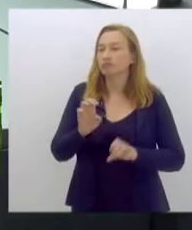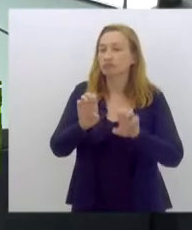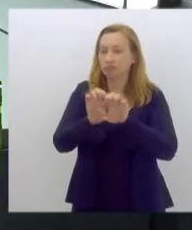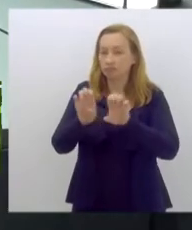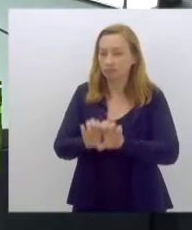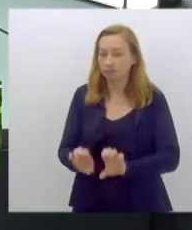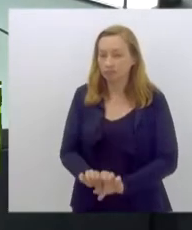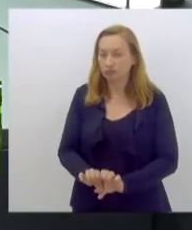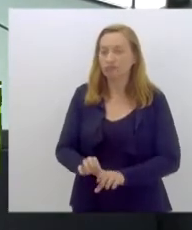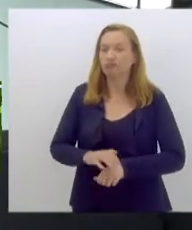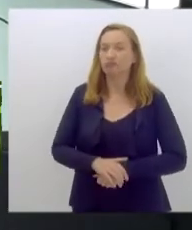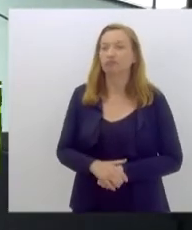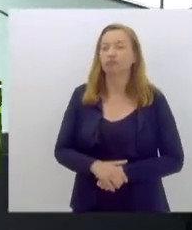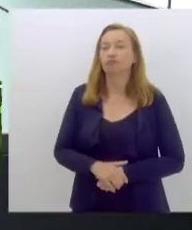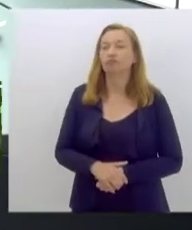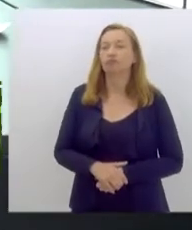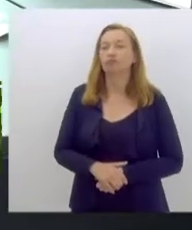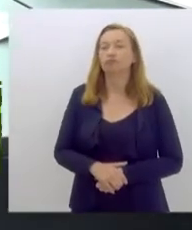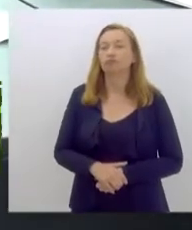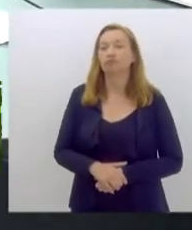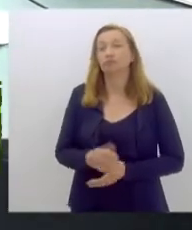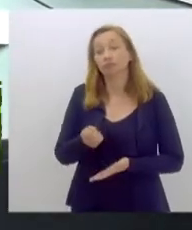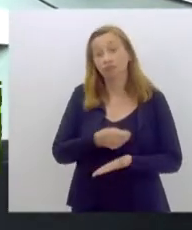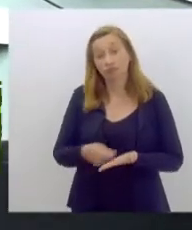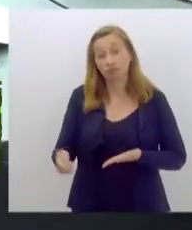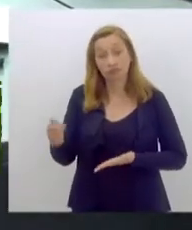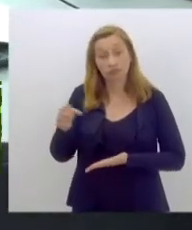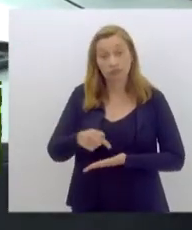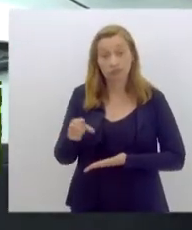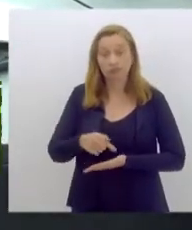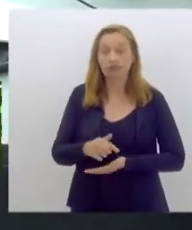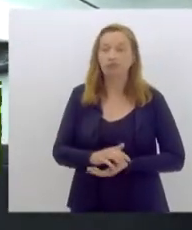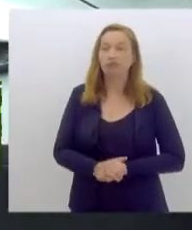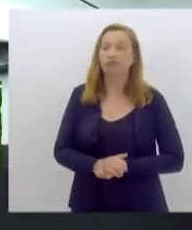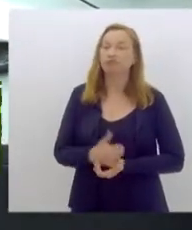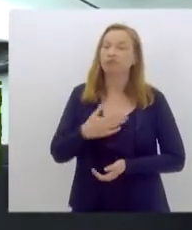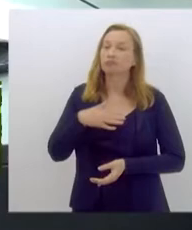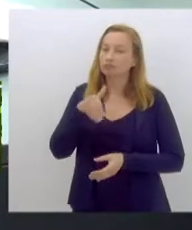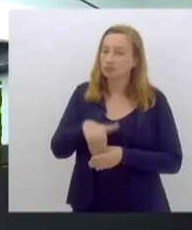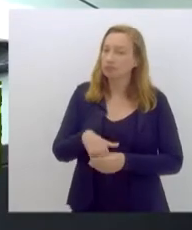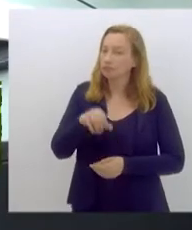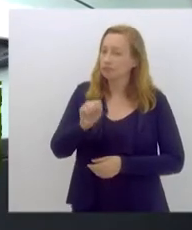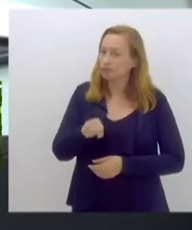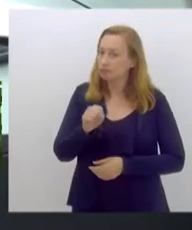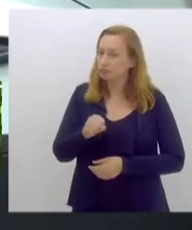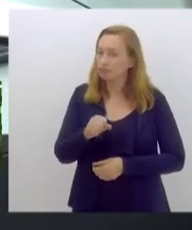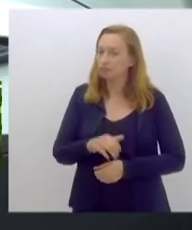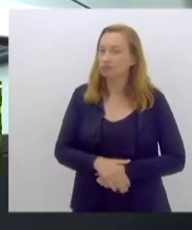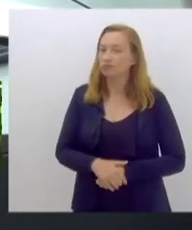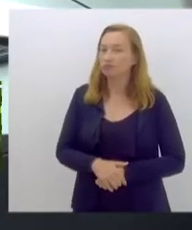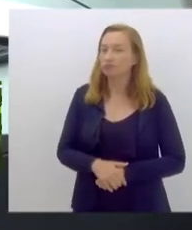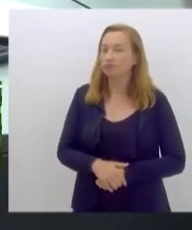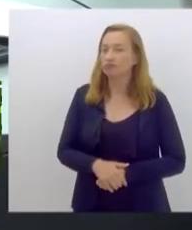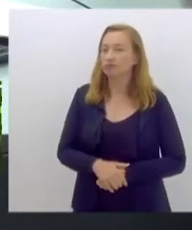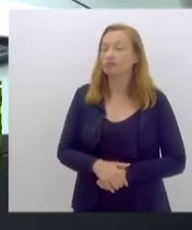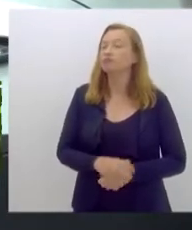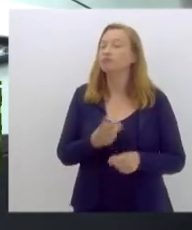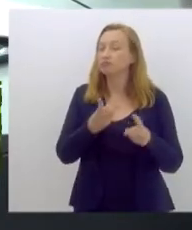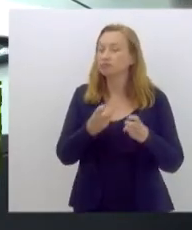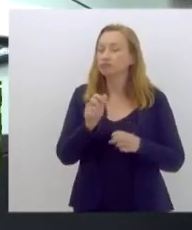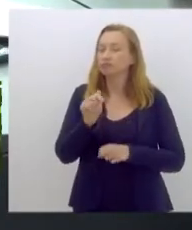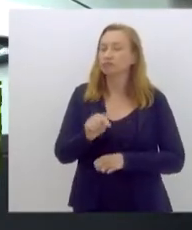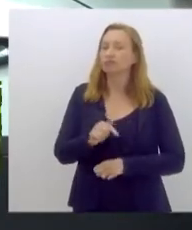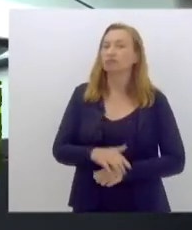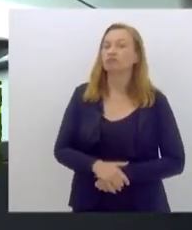estruturantes. Então, estou assinalando aqui o meu voto favorável com esta